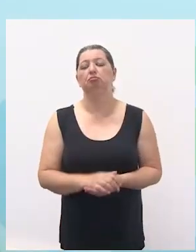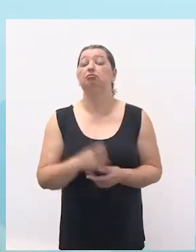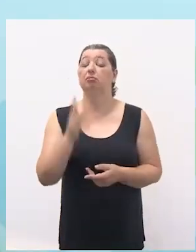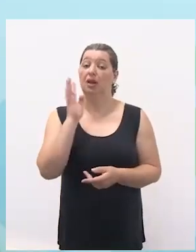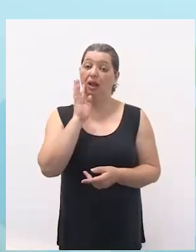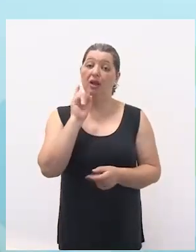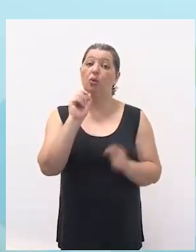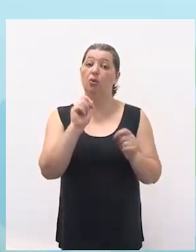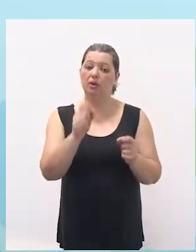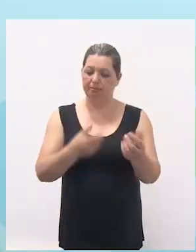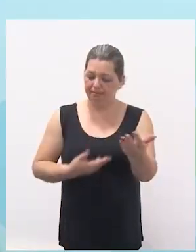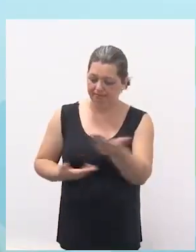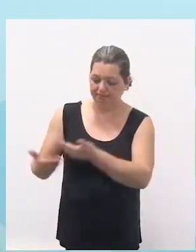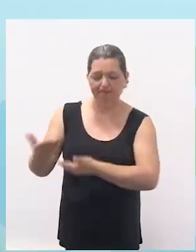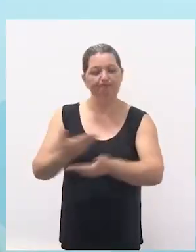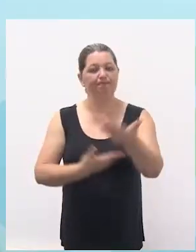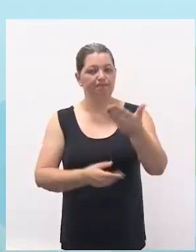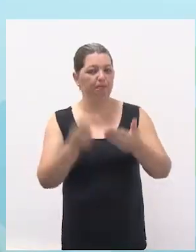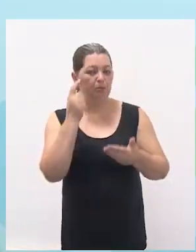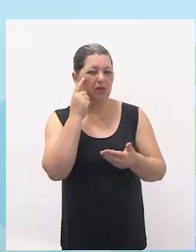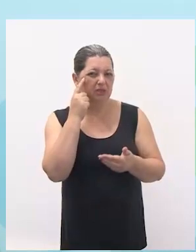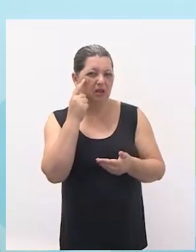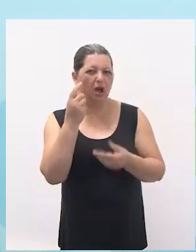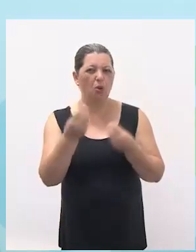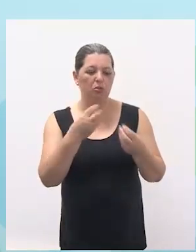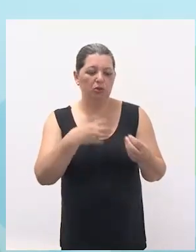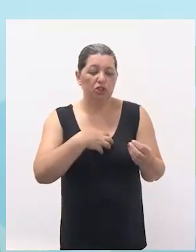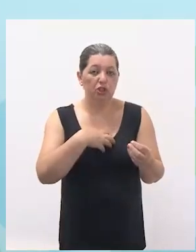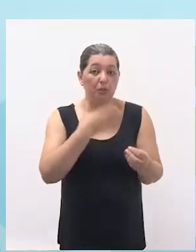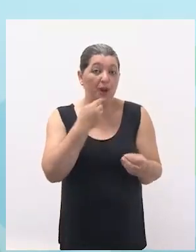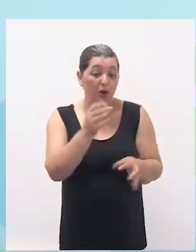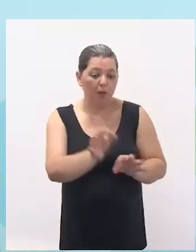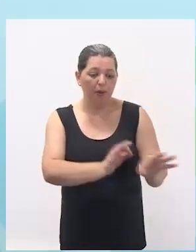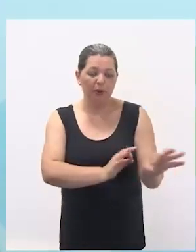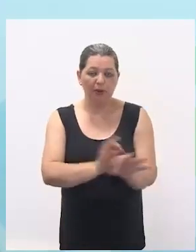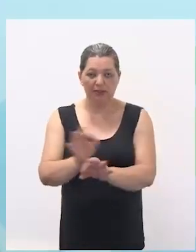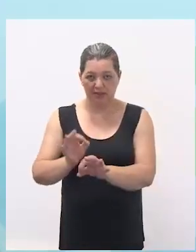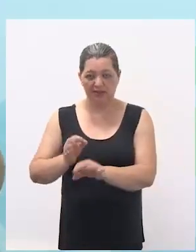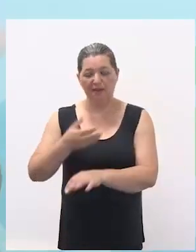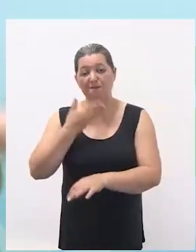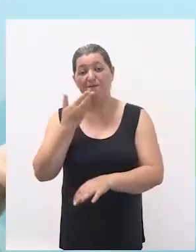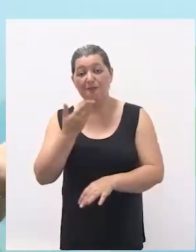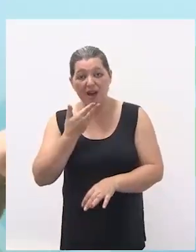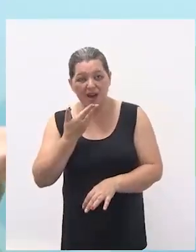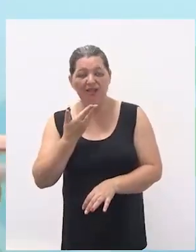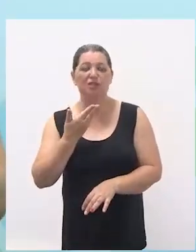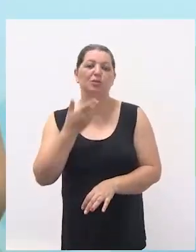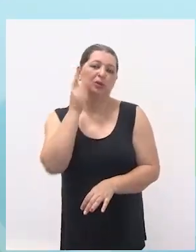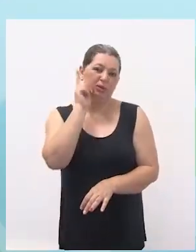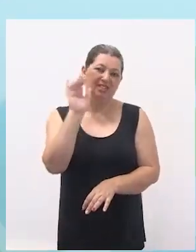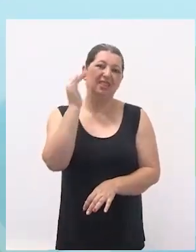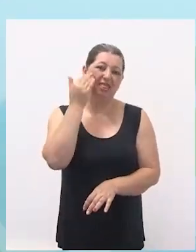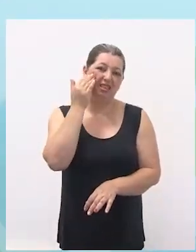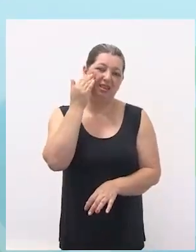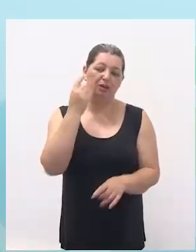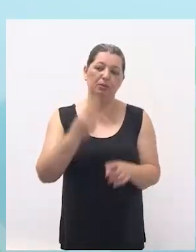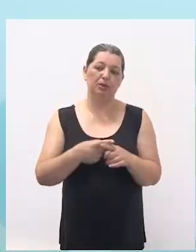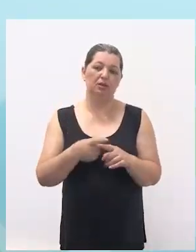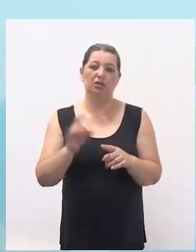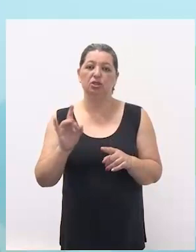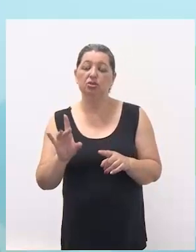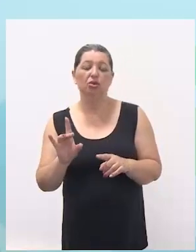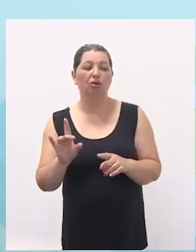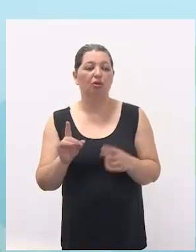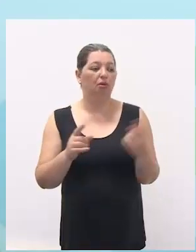com os seus alunos qual a melhor forma de você organizar e o que fica mais fácil para eles e para você, né? Porque também não adianta só uma